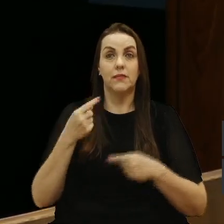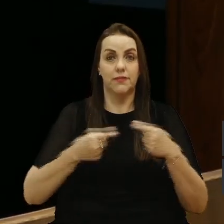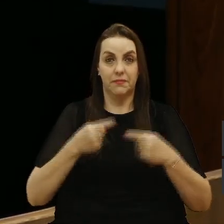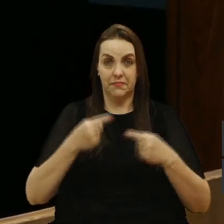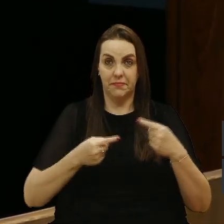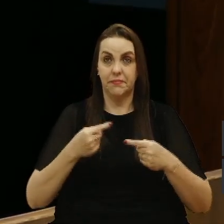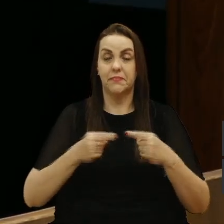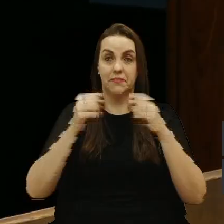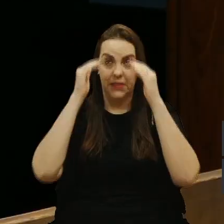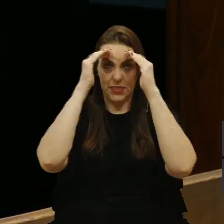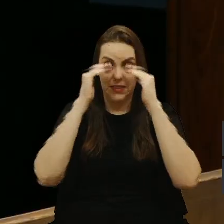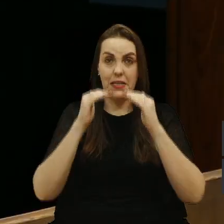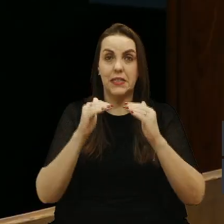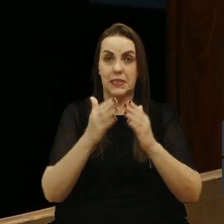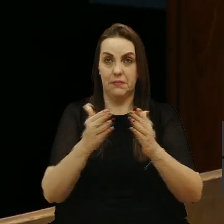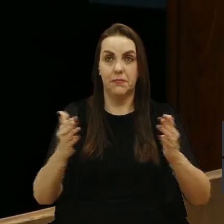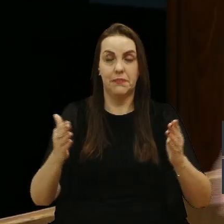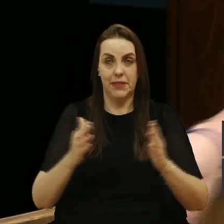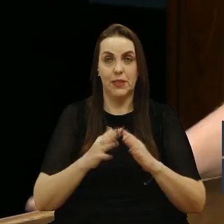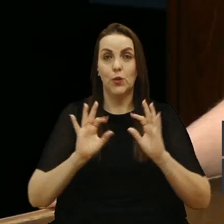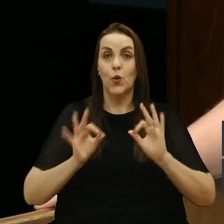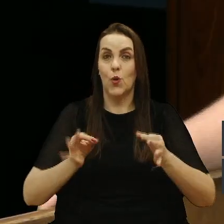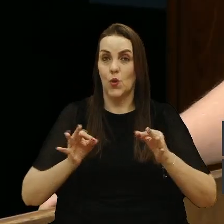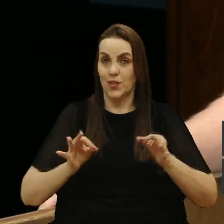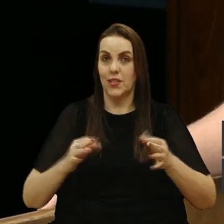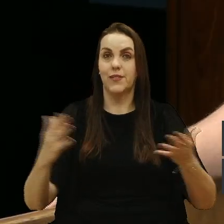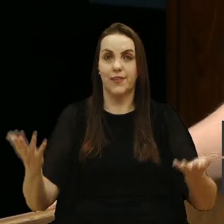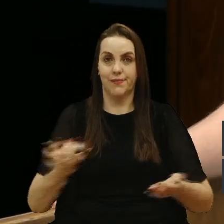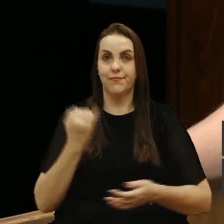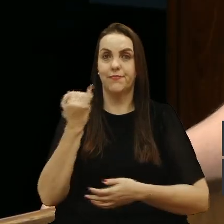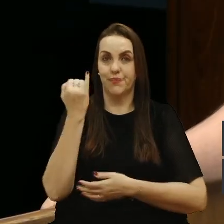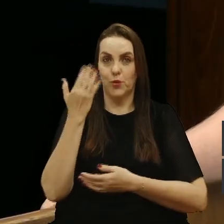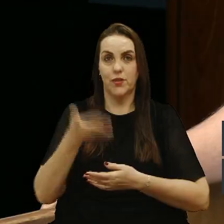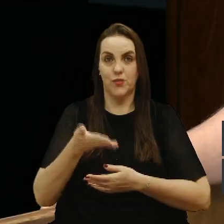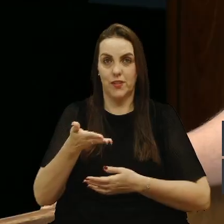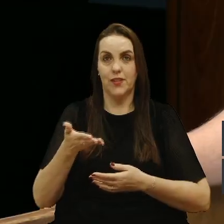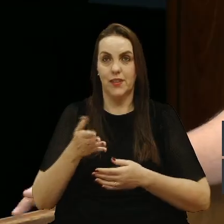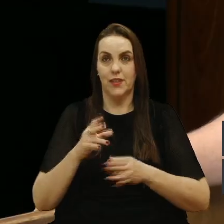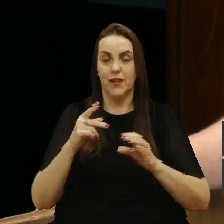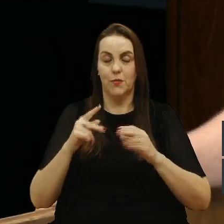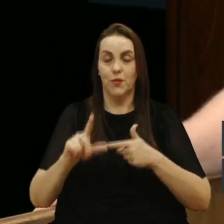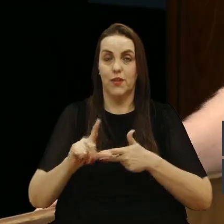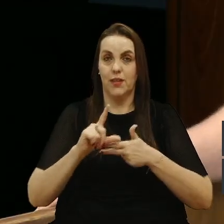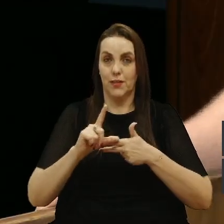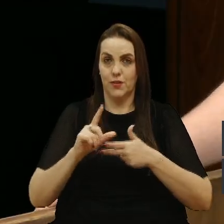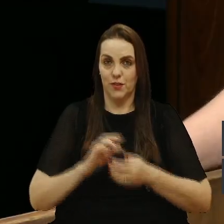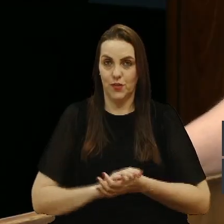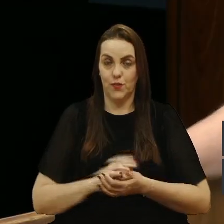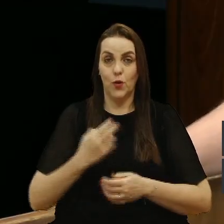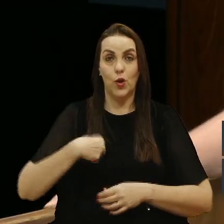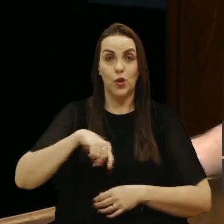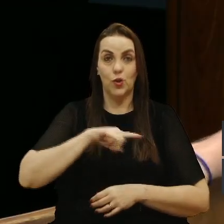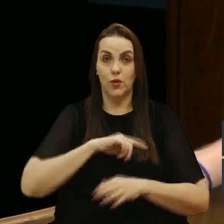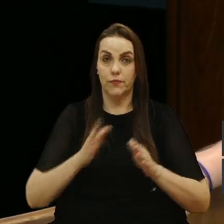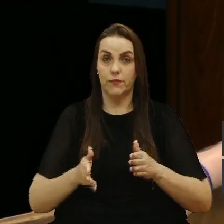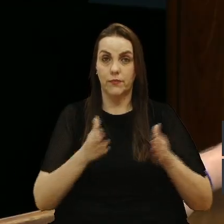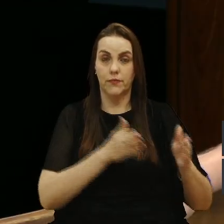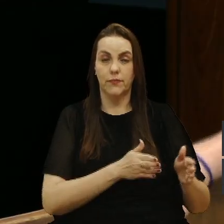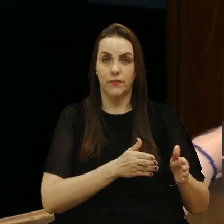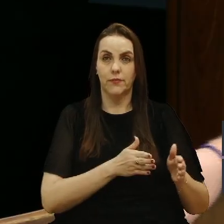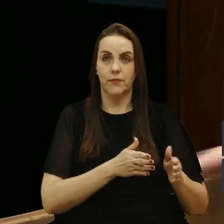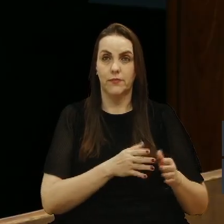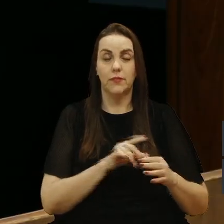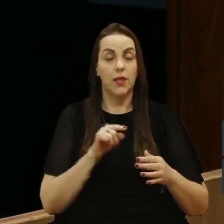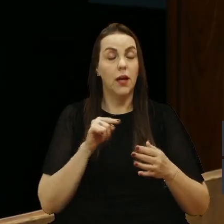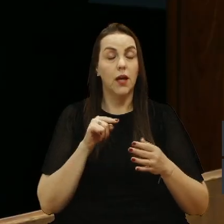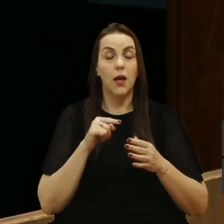significativamente respeitoso que, com certeza, engrandece a nossa Casa Legislativa. Nós, da oposição, estamos aqui para apontar erros e